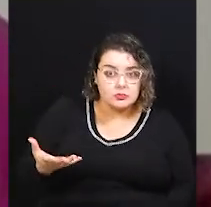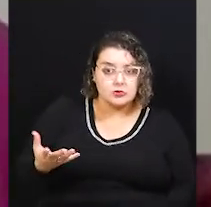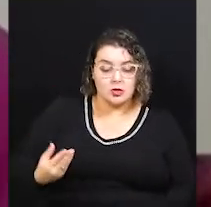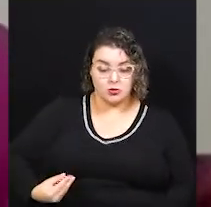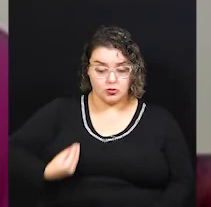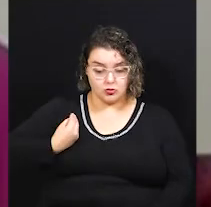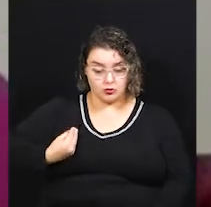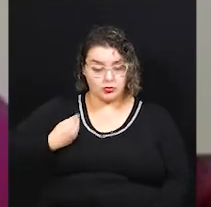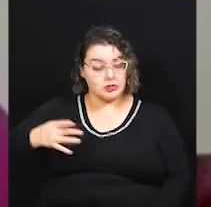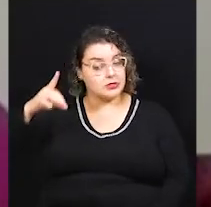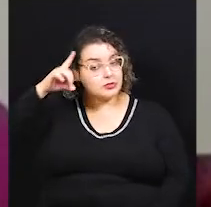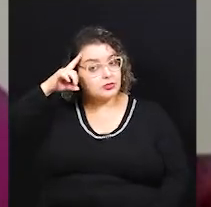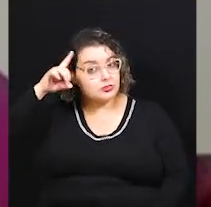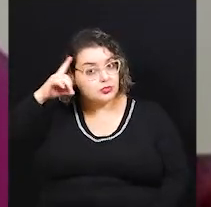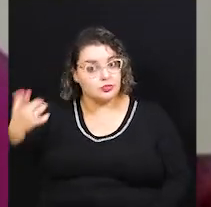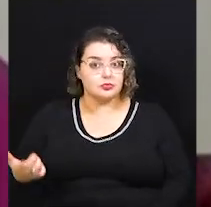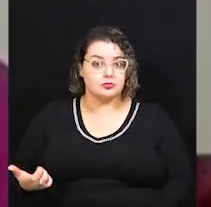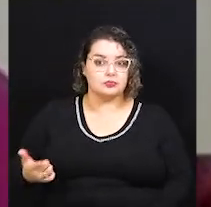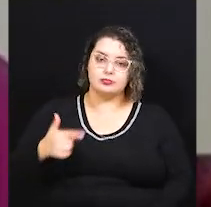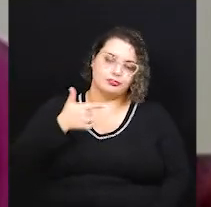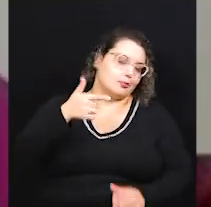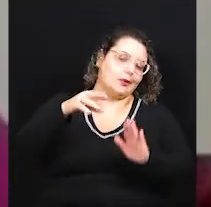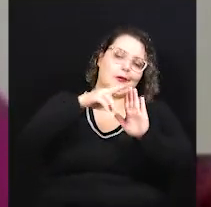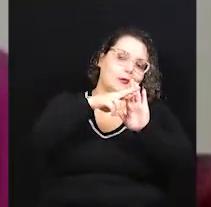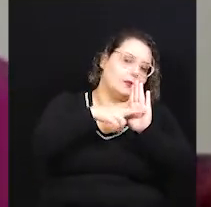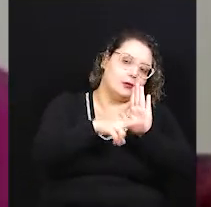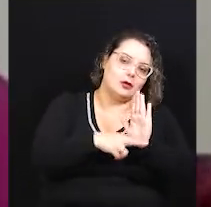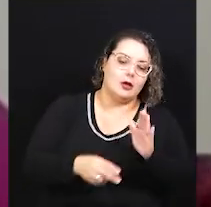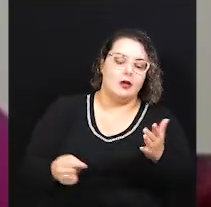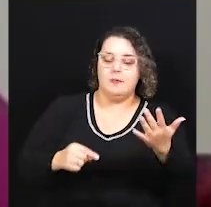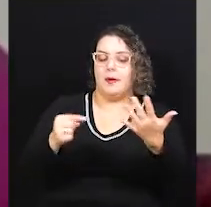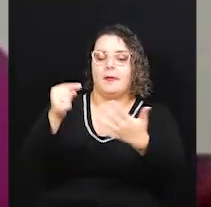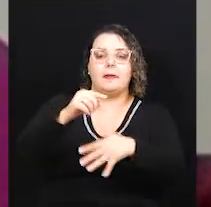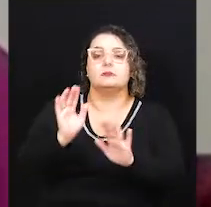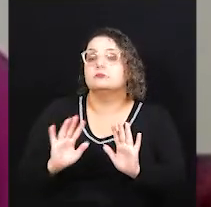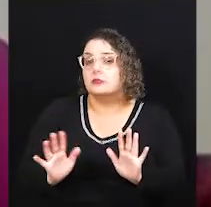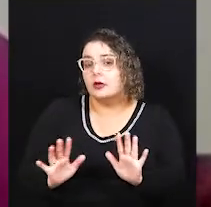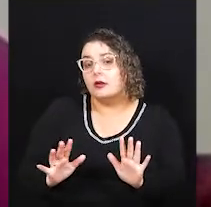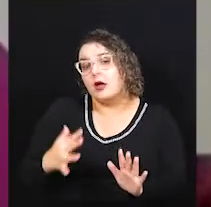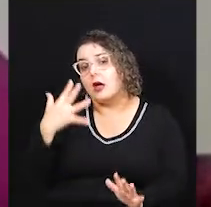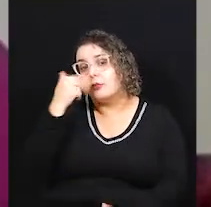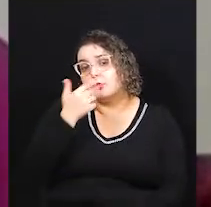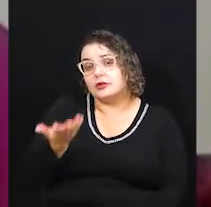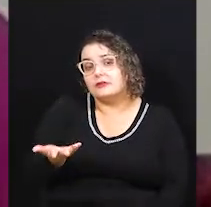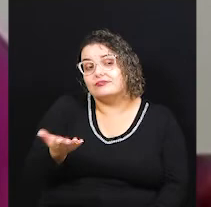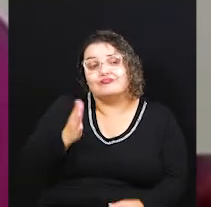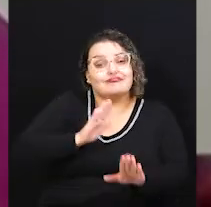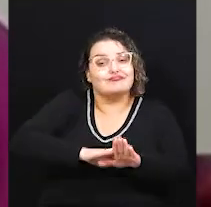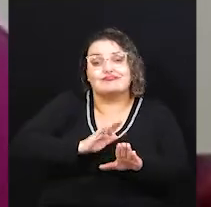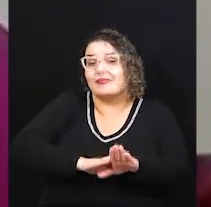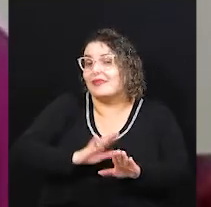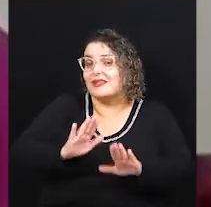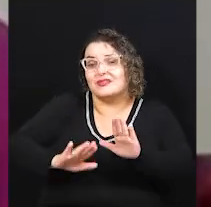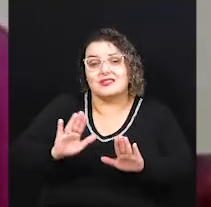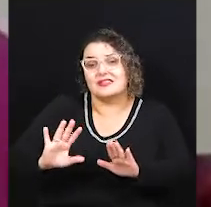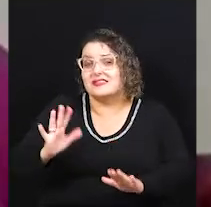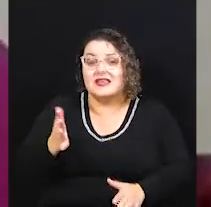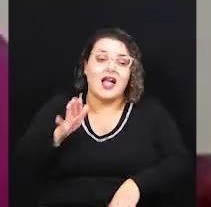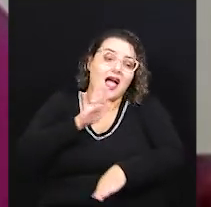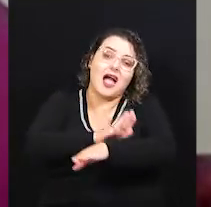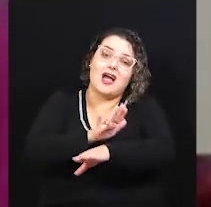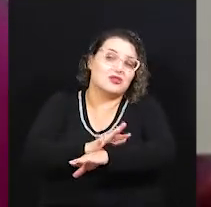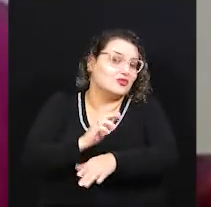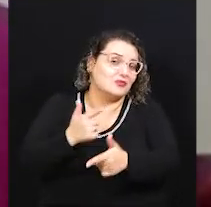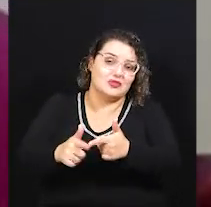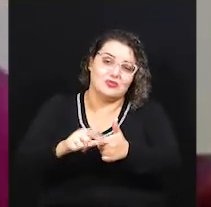a vivência do dia a dia, não tem receita. Não adianta eu chegar aqui, faça isso, faça aquilo, é até bonito, mas não, sabe, ajuda, mas